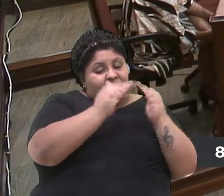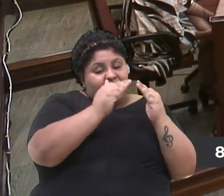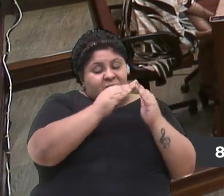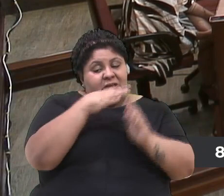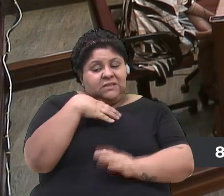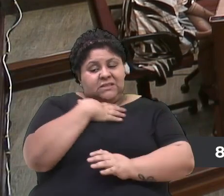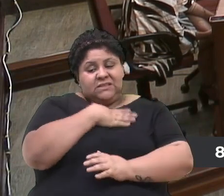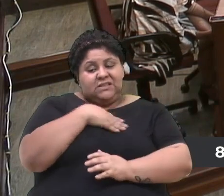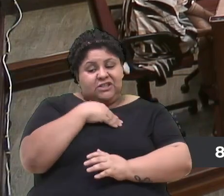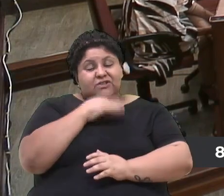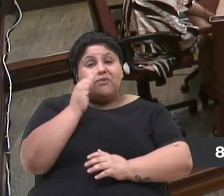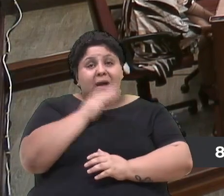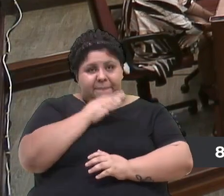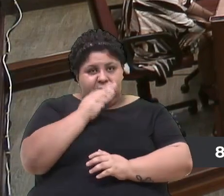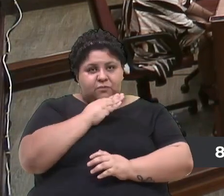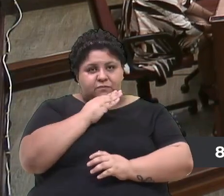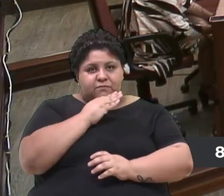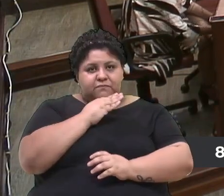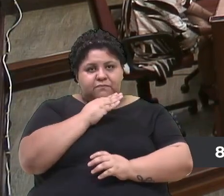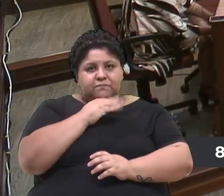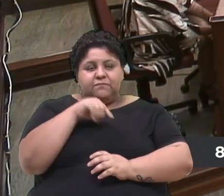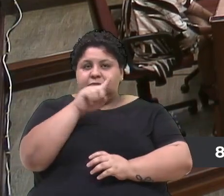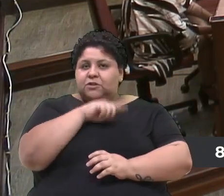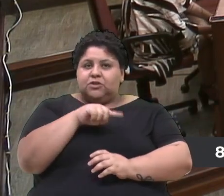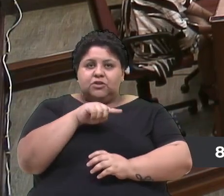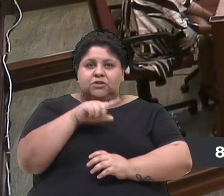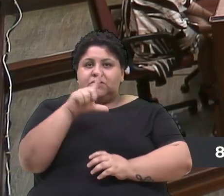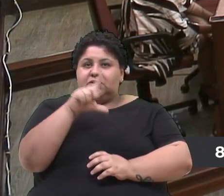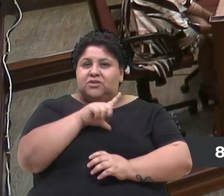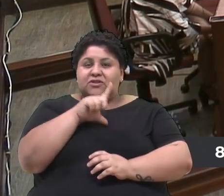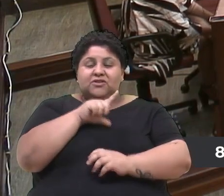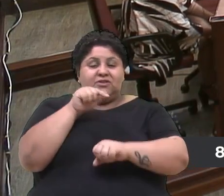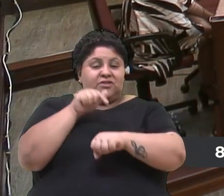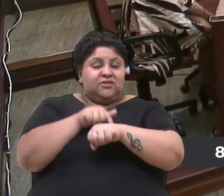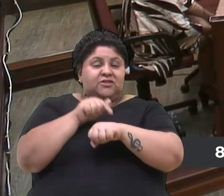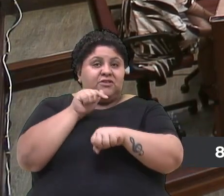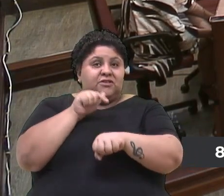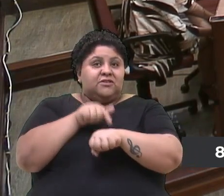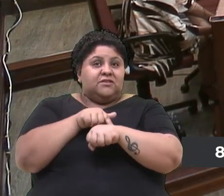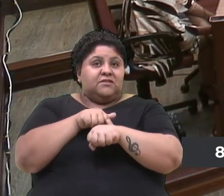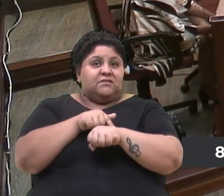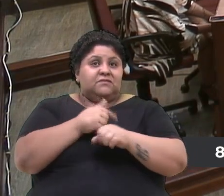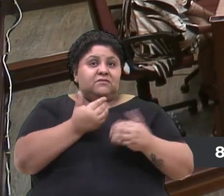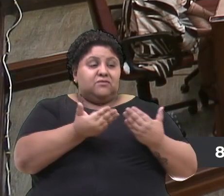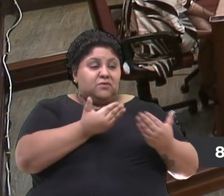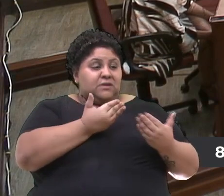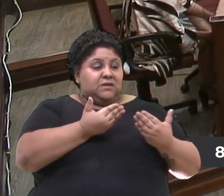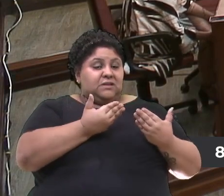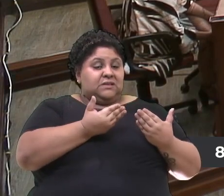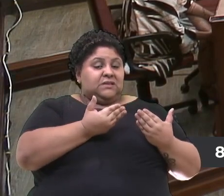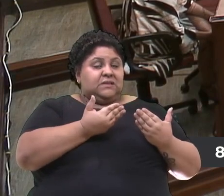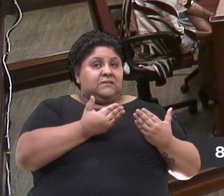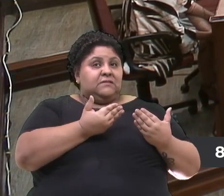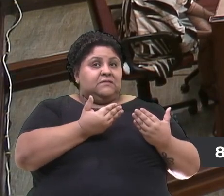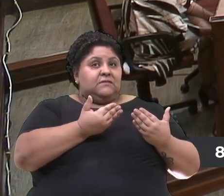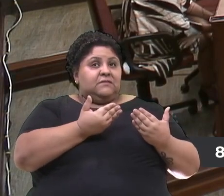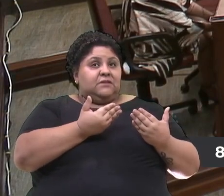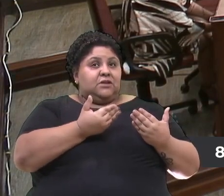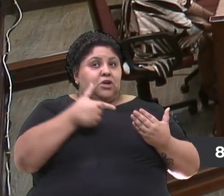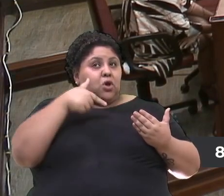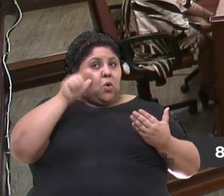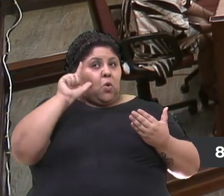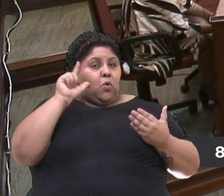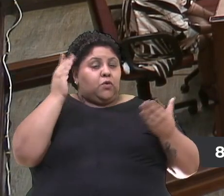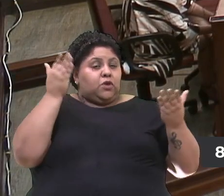rápida. Nós não tivemos tempo para analisar muitas coisas. Entre ontem e hoje, eu